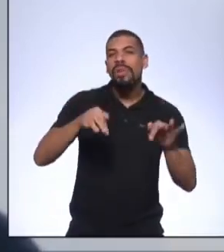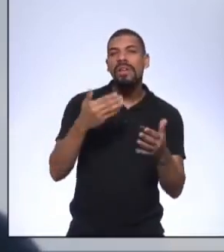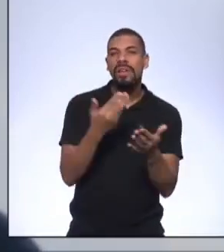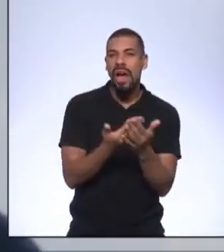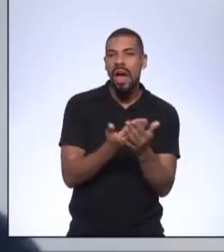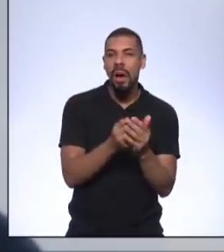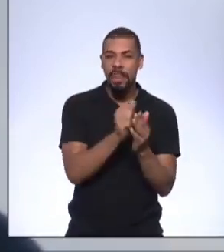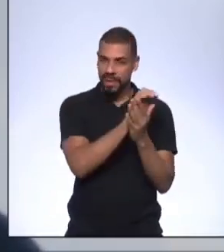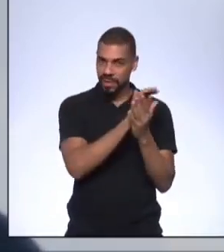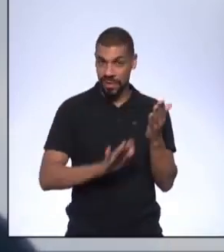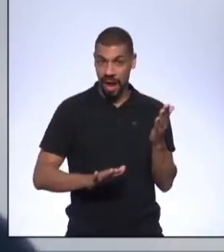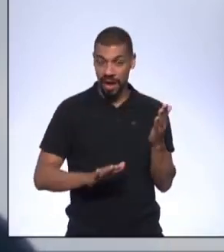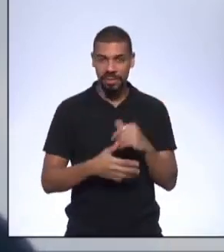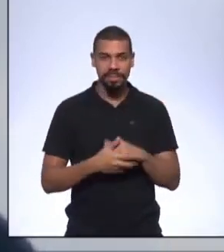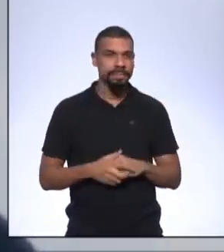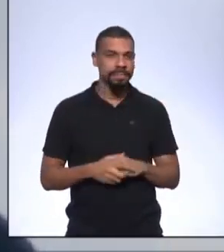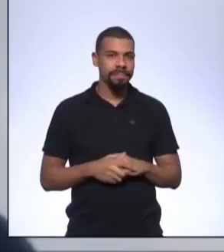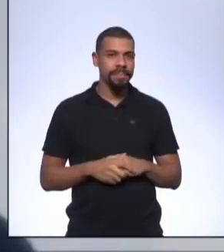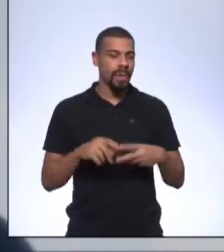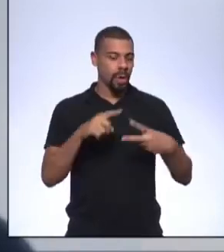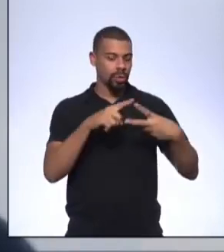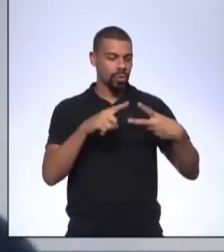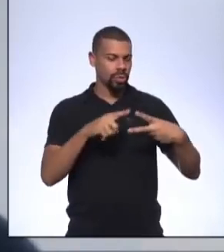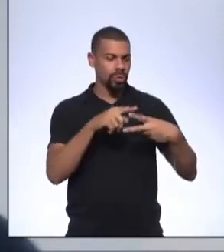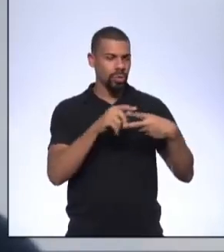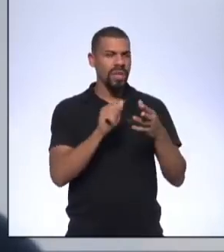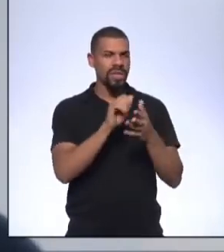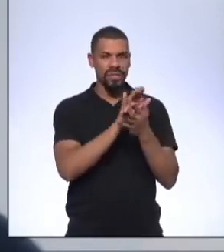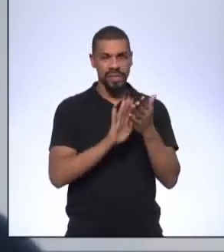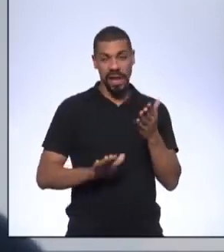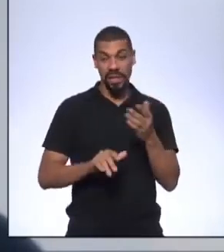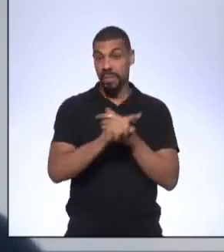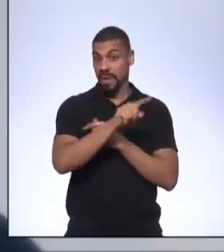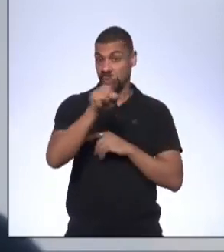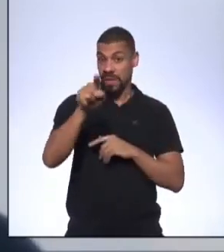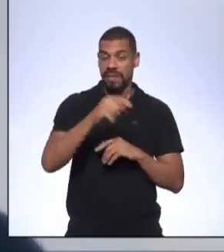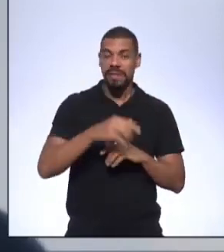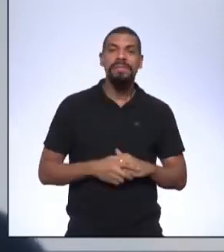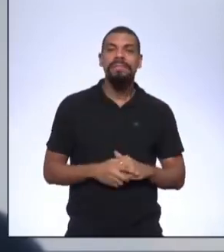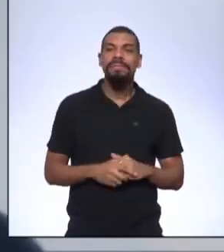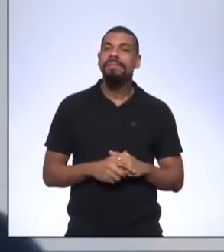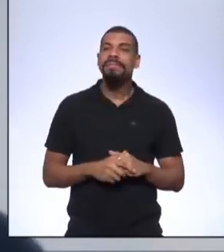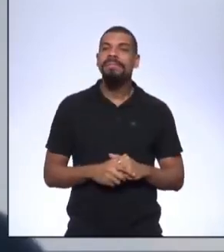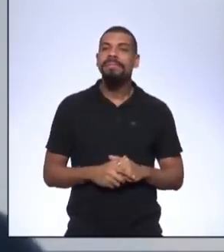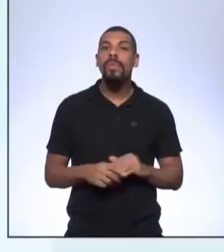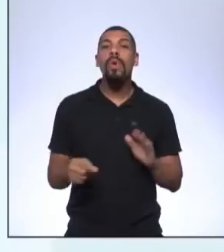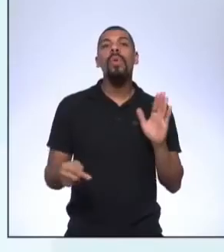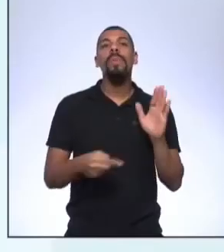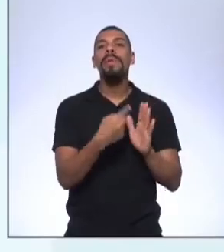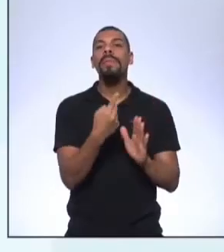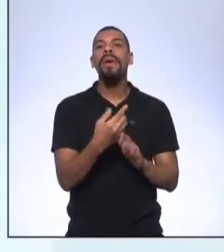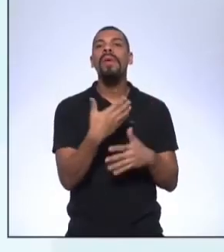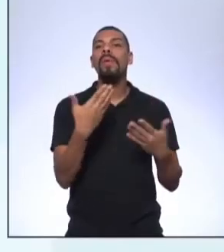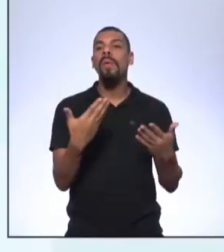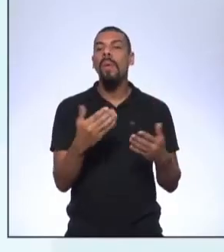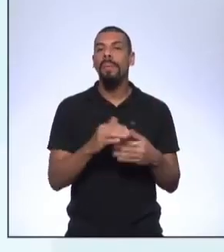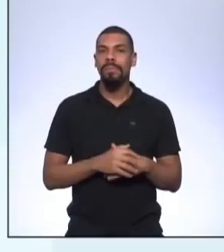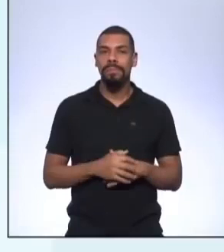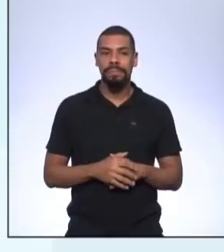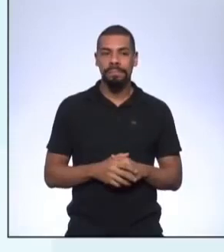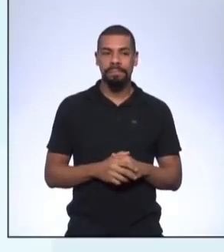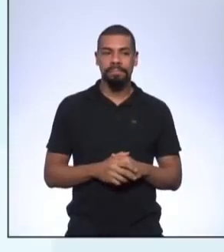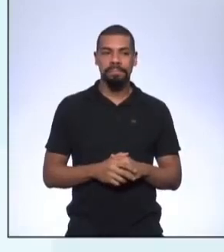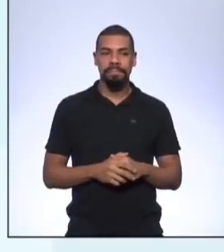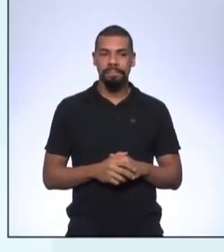as atividades. Então, a gente separou 2 exercícios para vocês aqui, tá? Então, vamos para o primeiro exercício, que é no slide